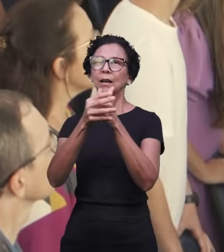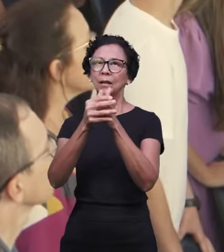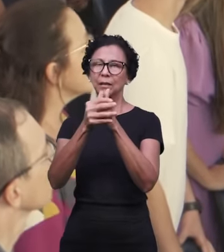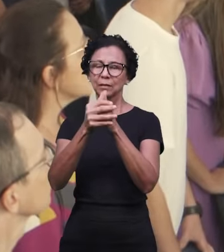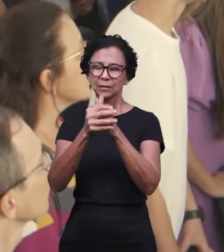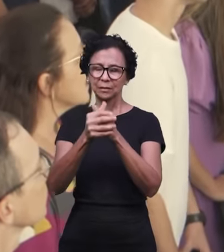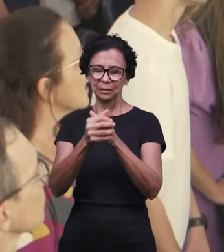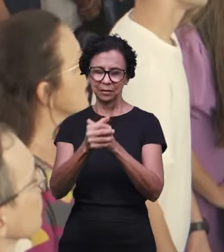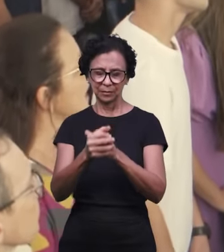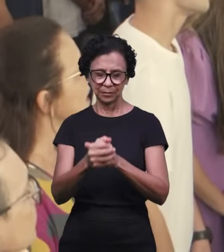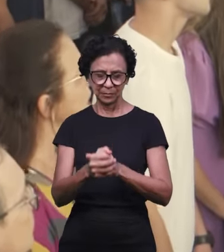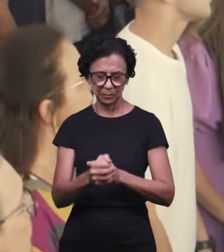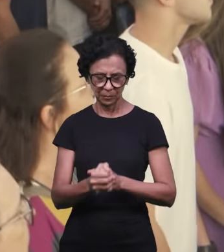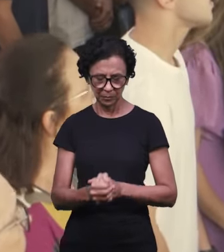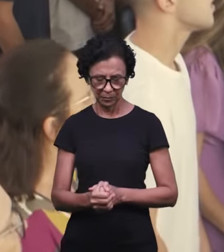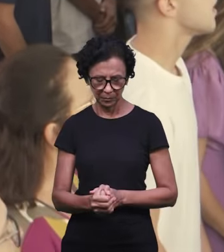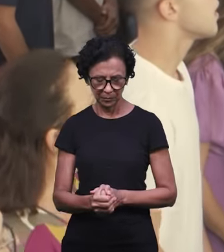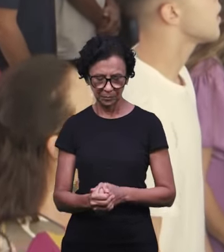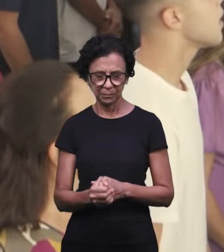Glória a Deus.